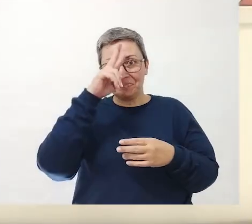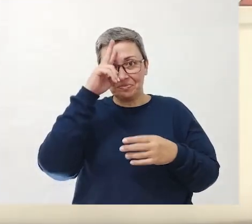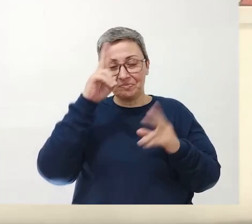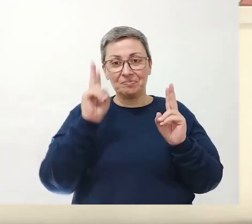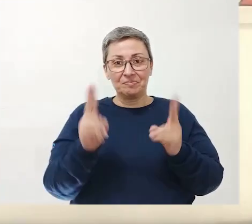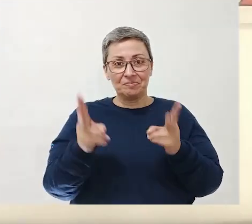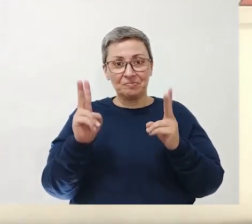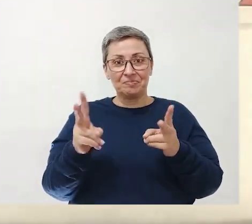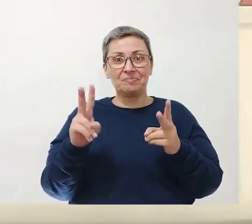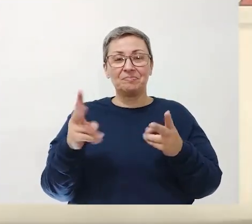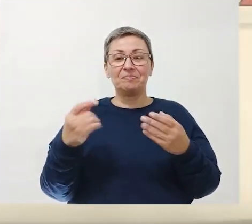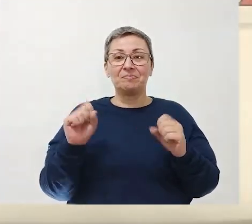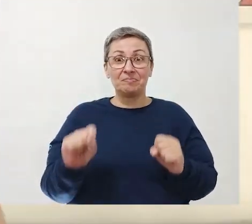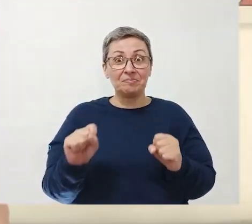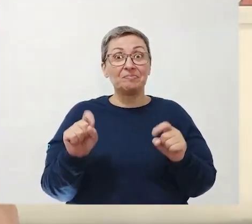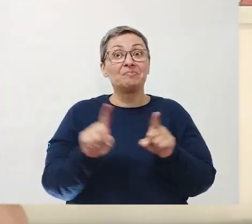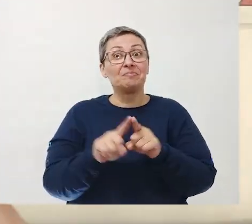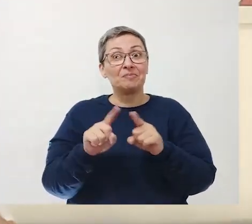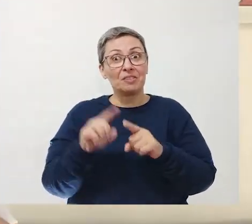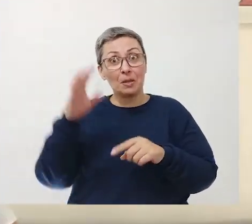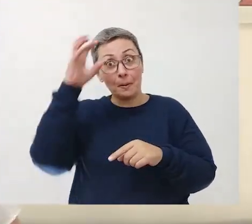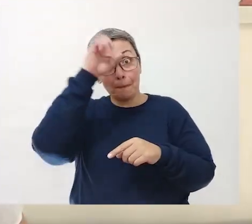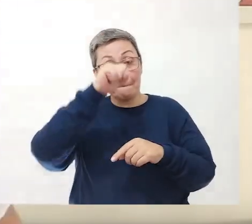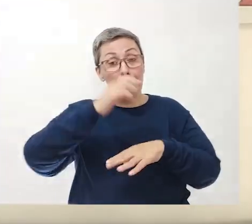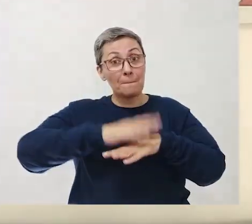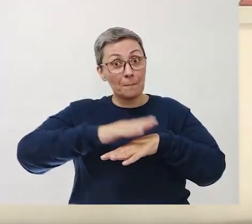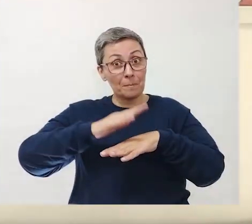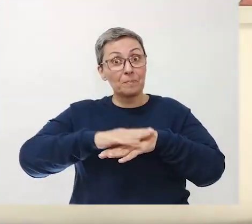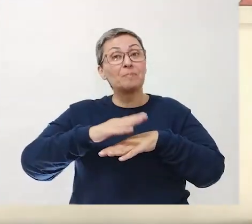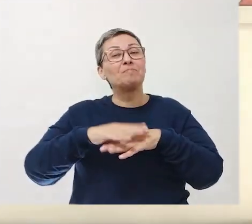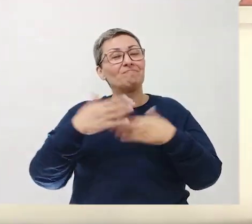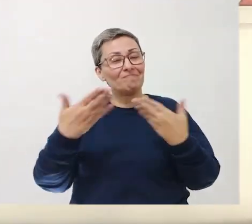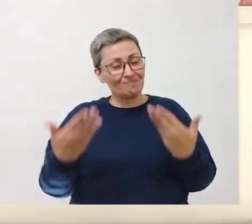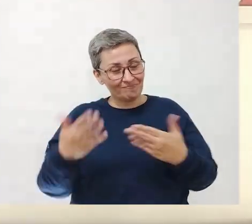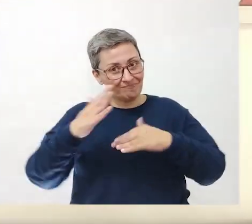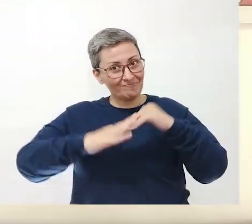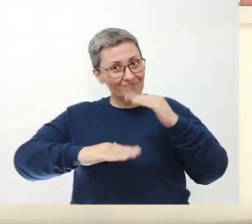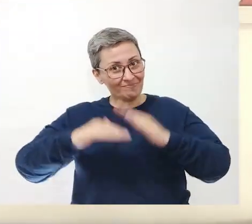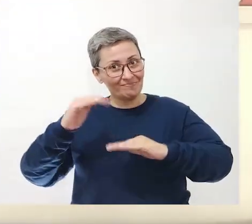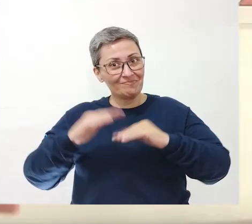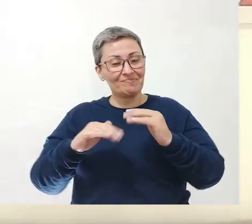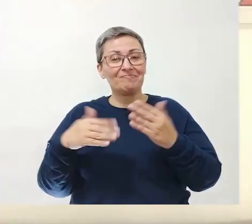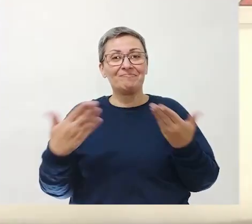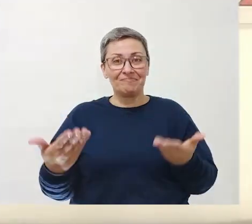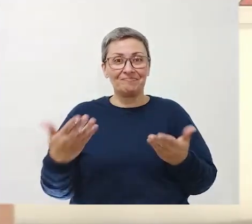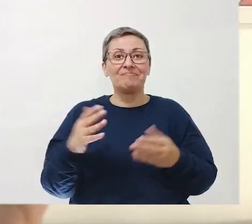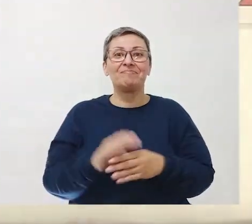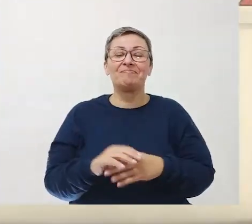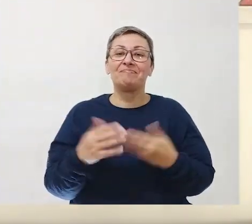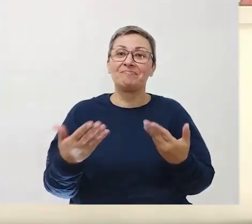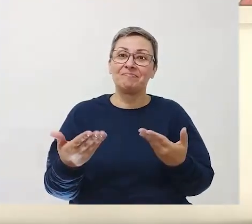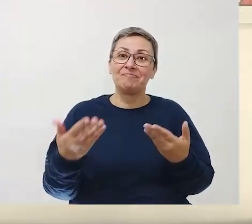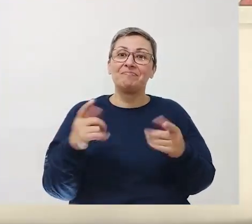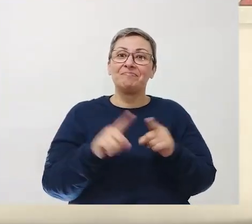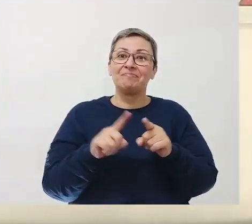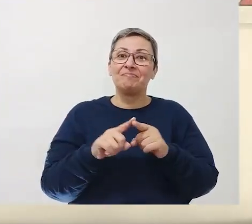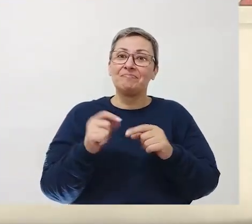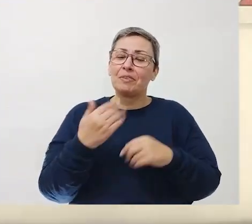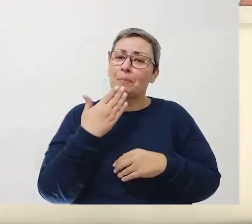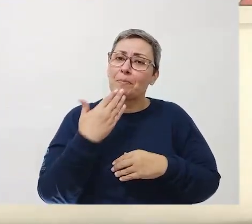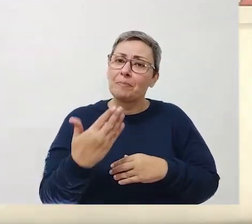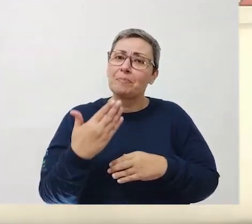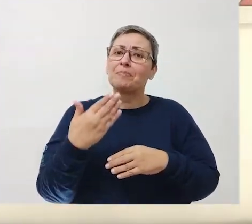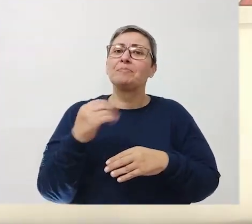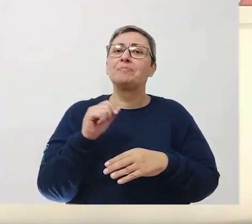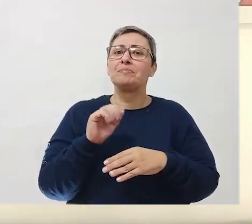só aprendemos a fazer fazendo. Então, peça ajuda ao seu professor, à sua